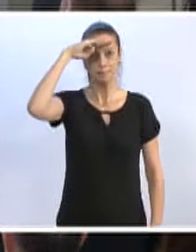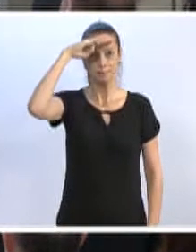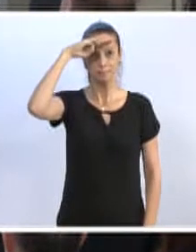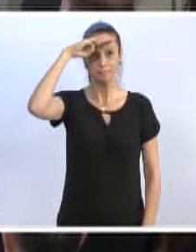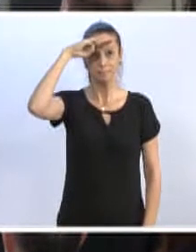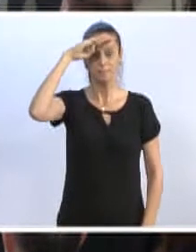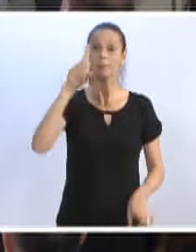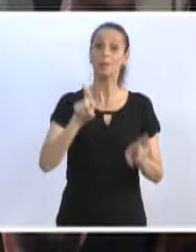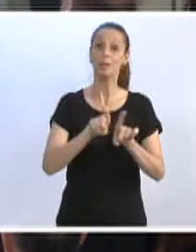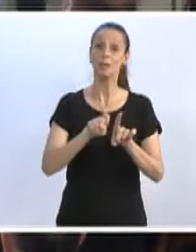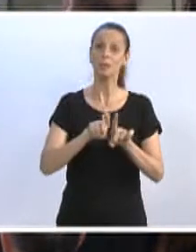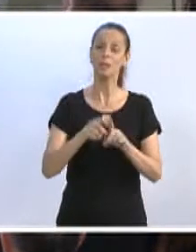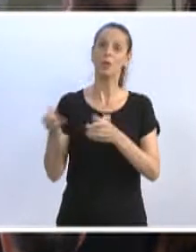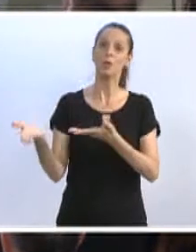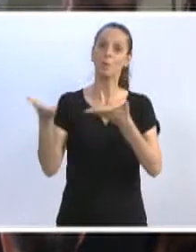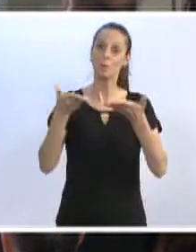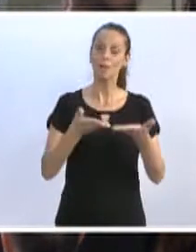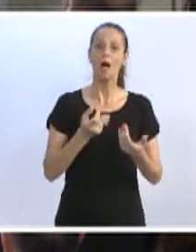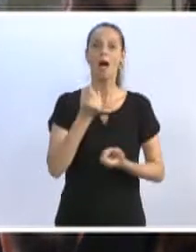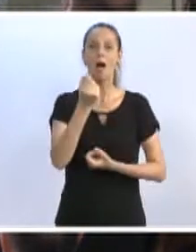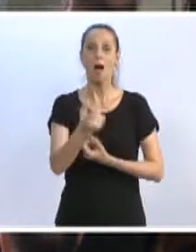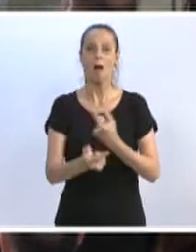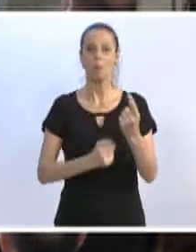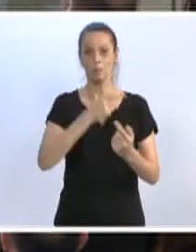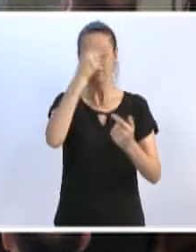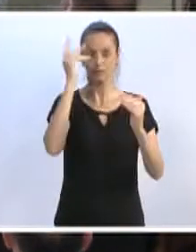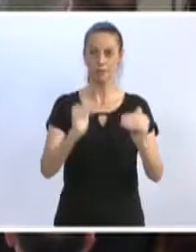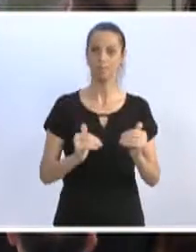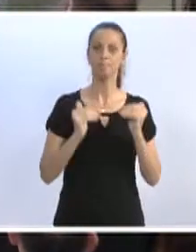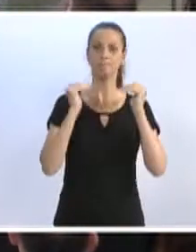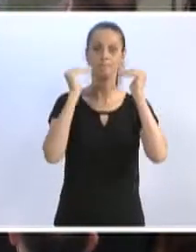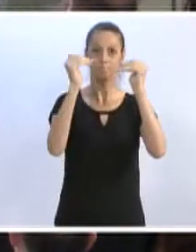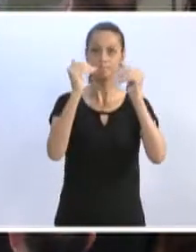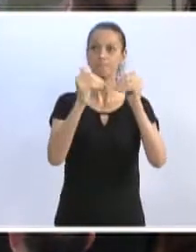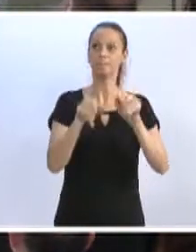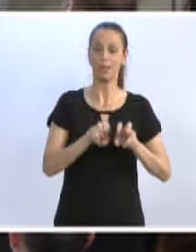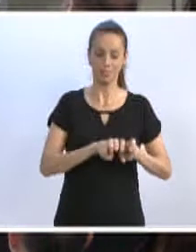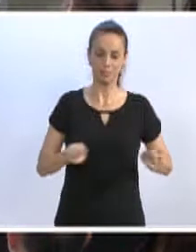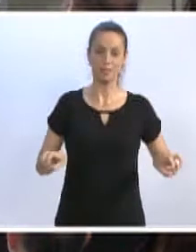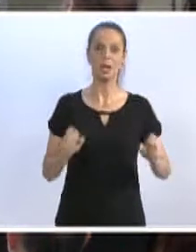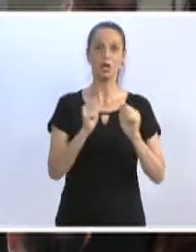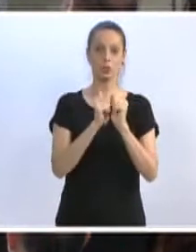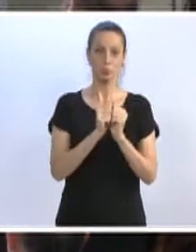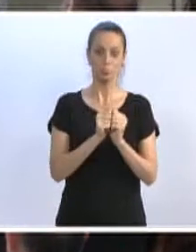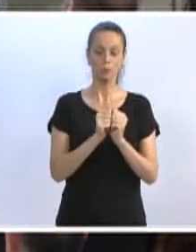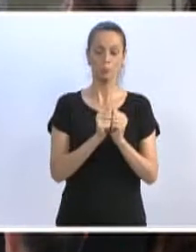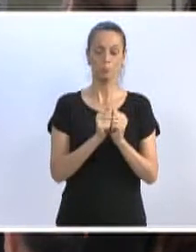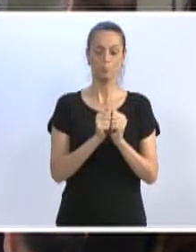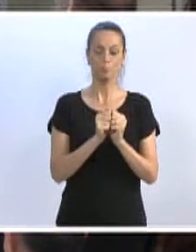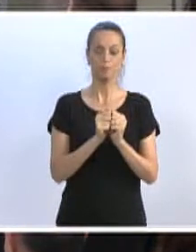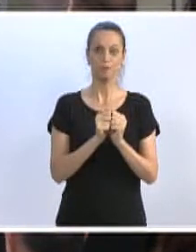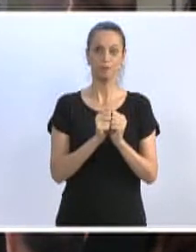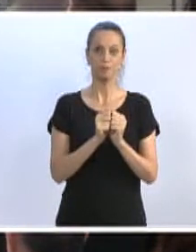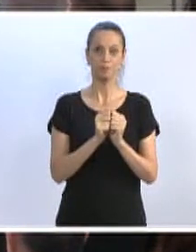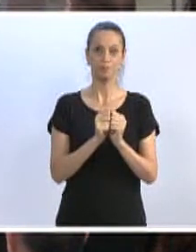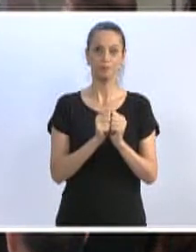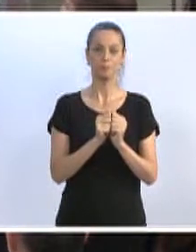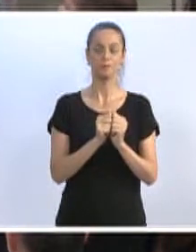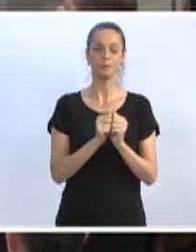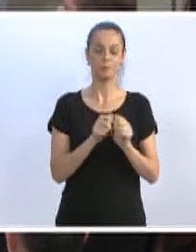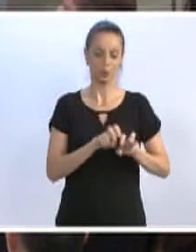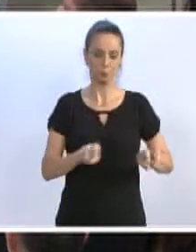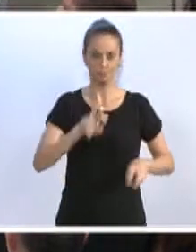também convidar algumas autoridades para tomarem assento aqui conosco, a mesa